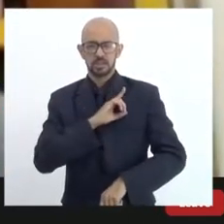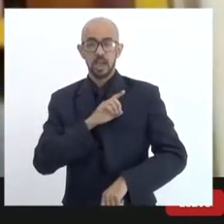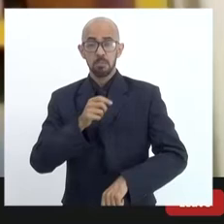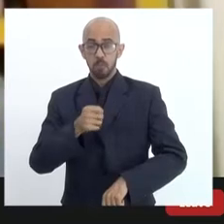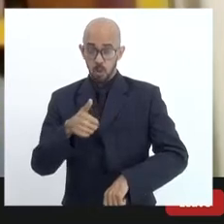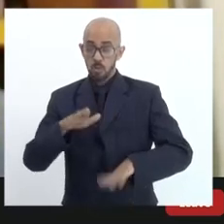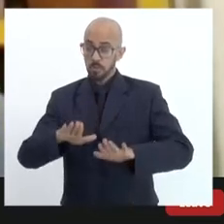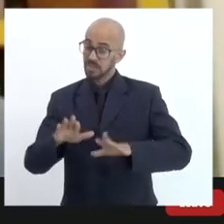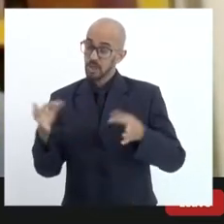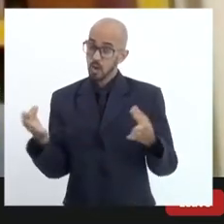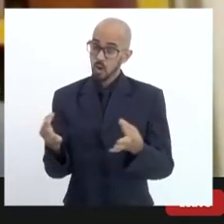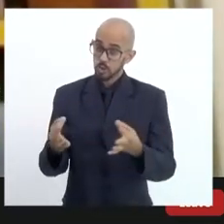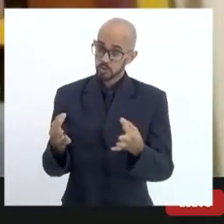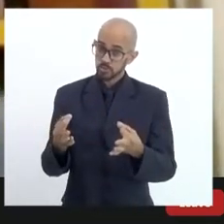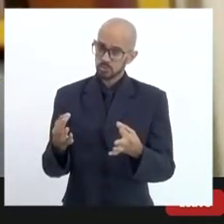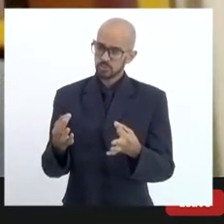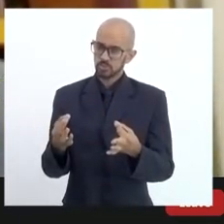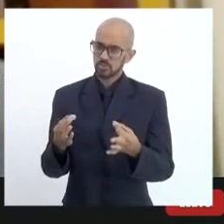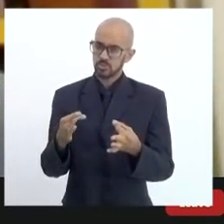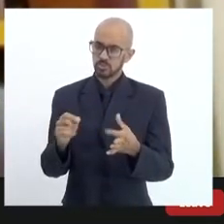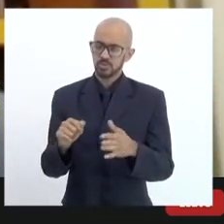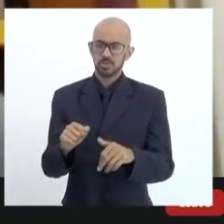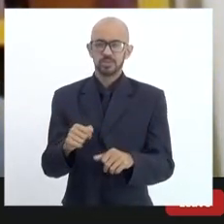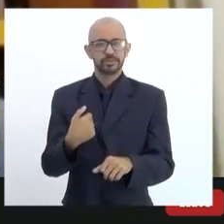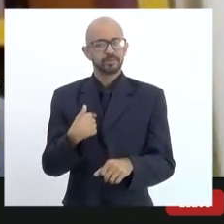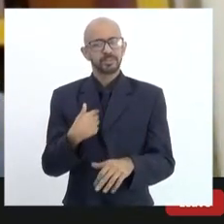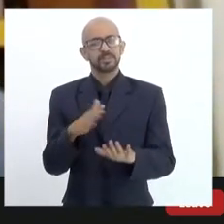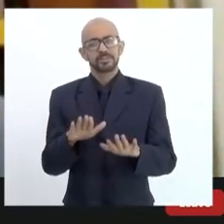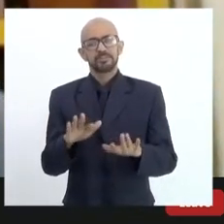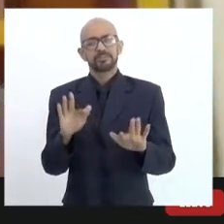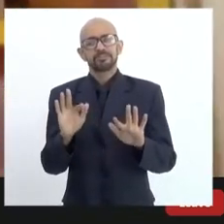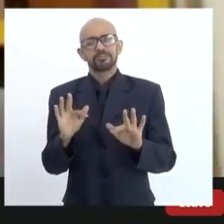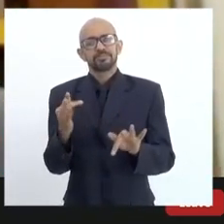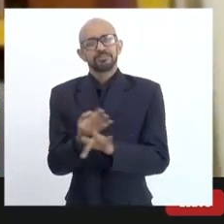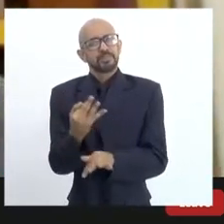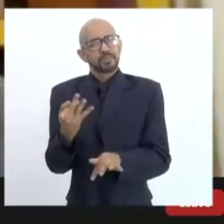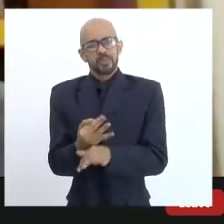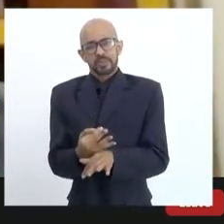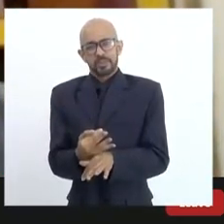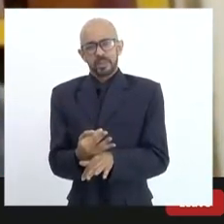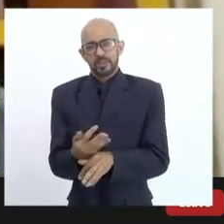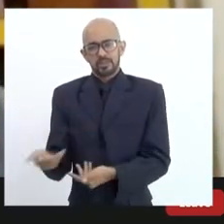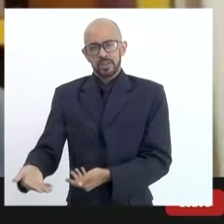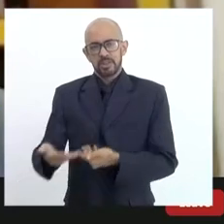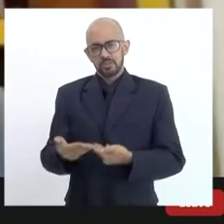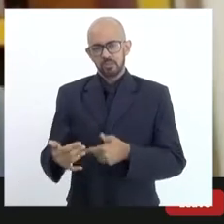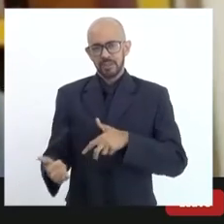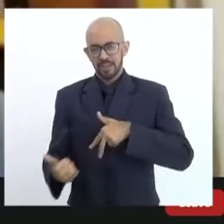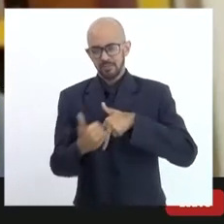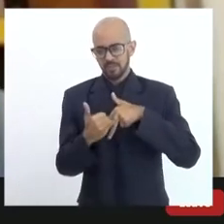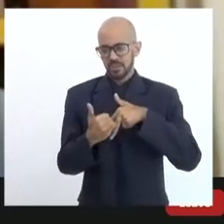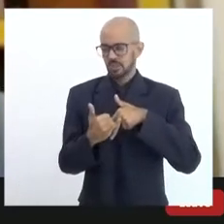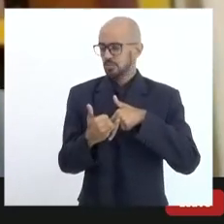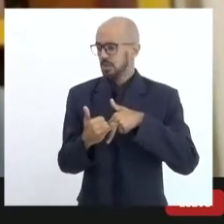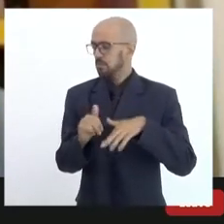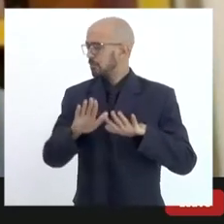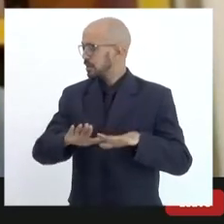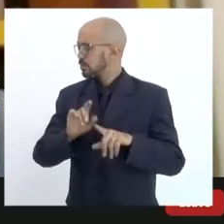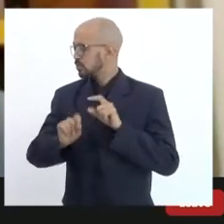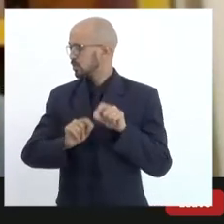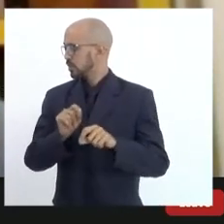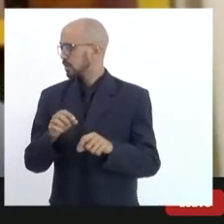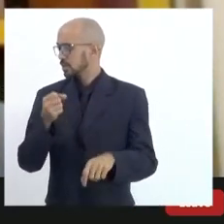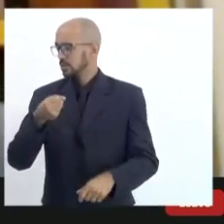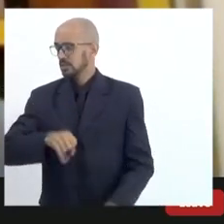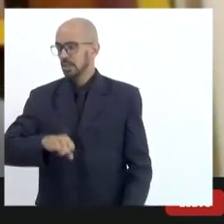caramba, entendeu? Eu digo para a nossa galera, não aguenta, já é ótimo para caramba, do atendimento à vítima, ok? Mas se não for